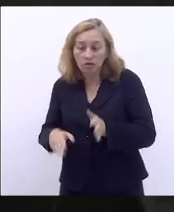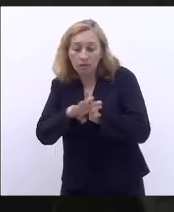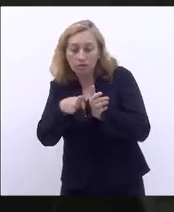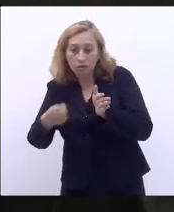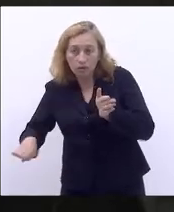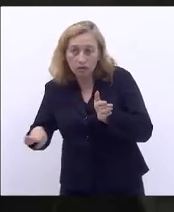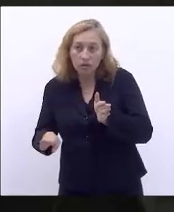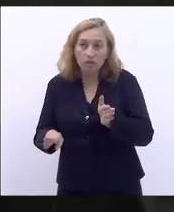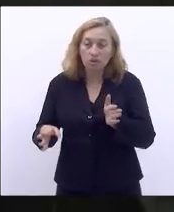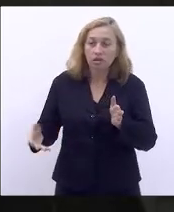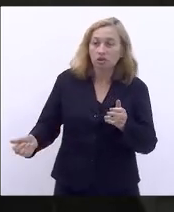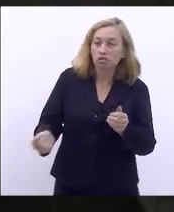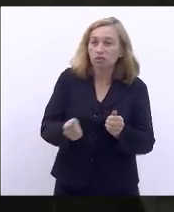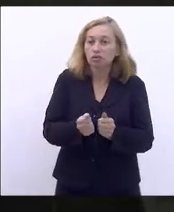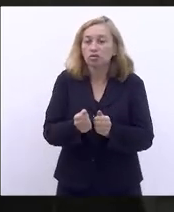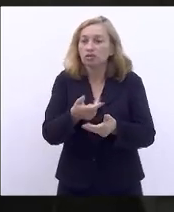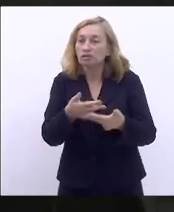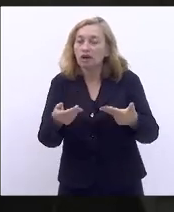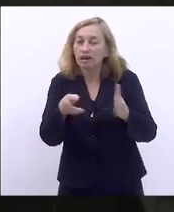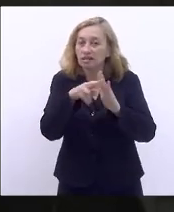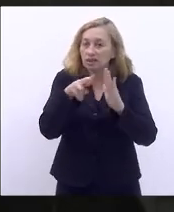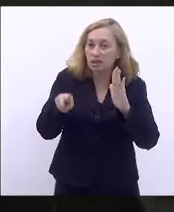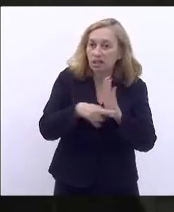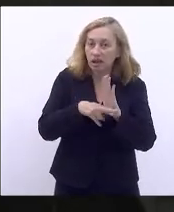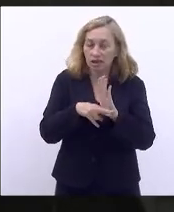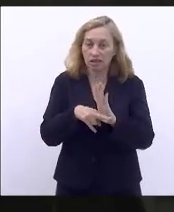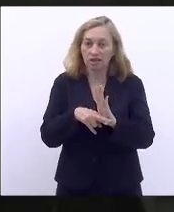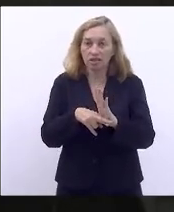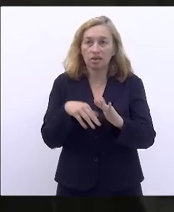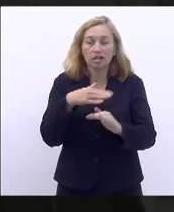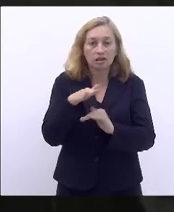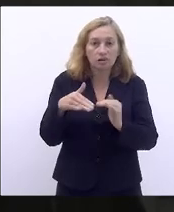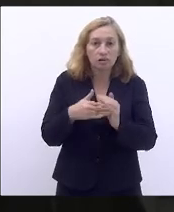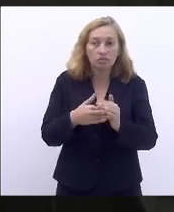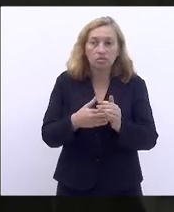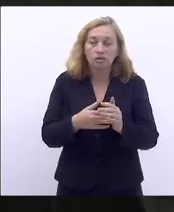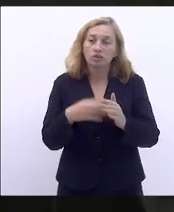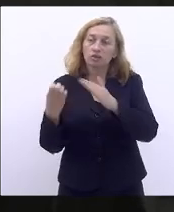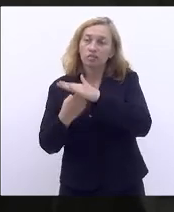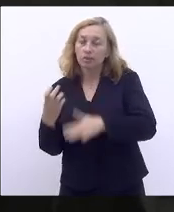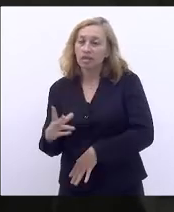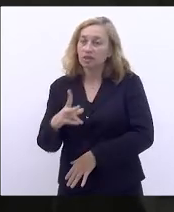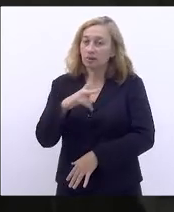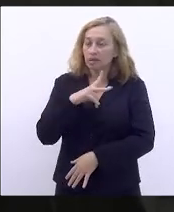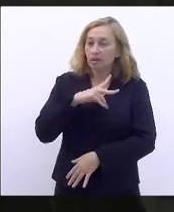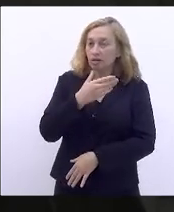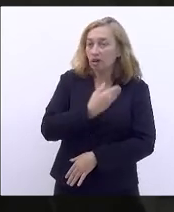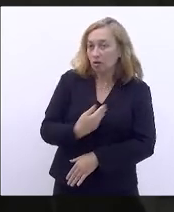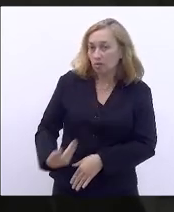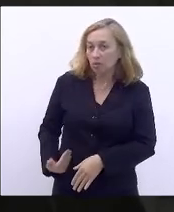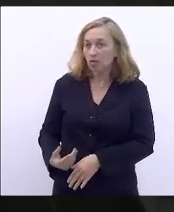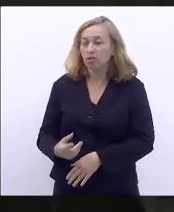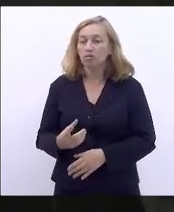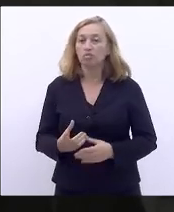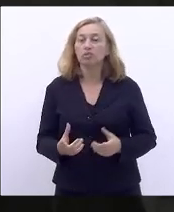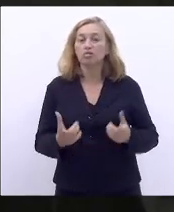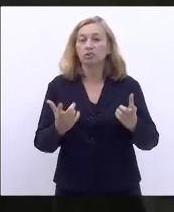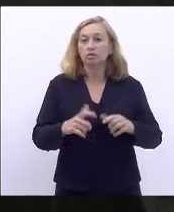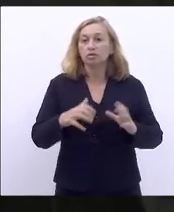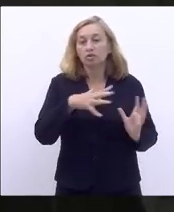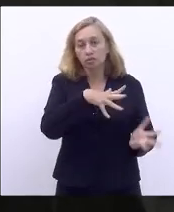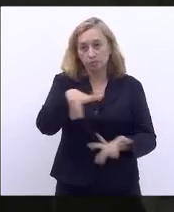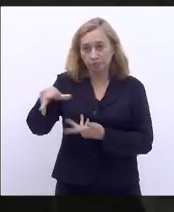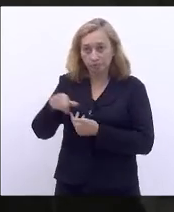oceano, que envolve uma série de regras e atores públicos e privados, sejam eles nacionais, regionais ou